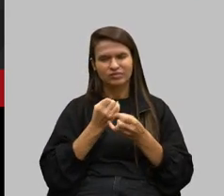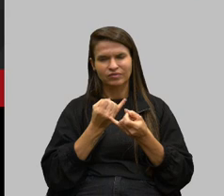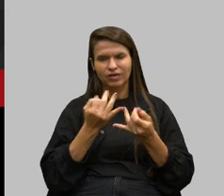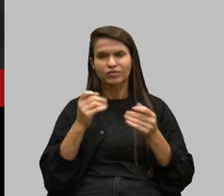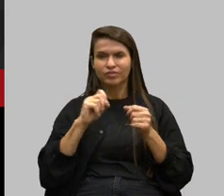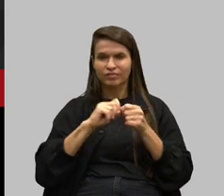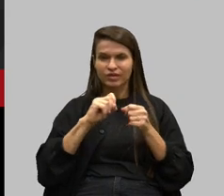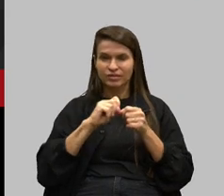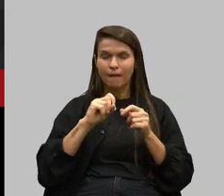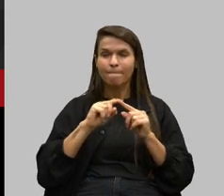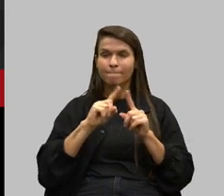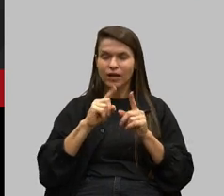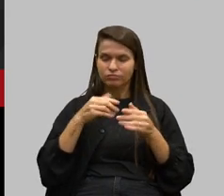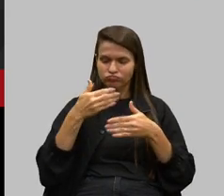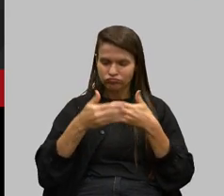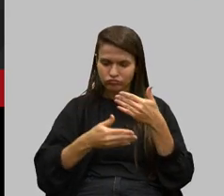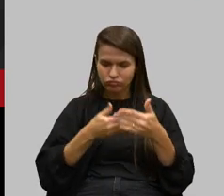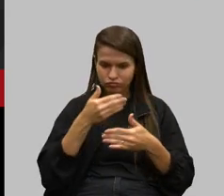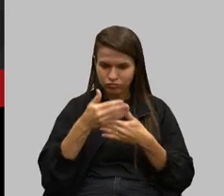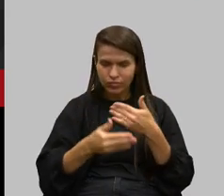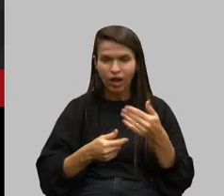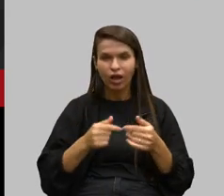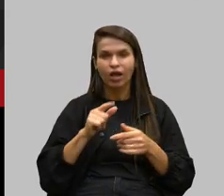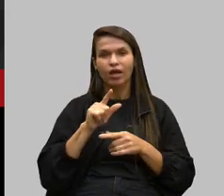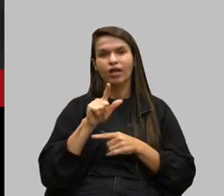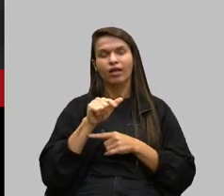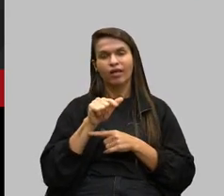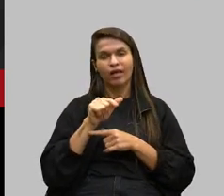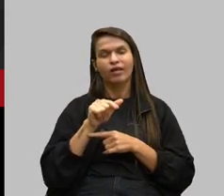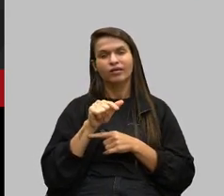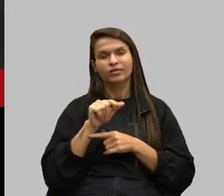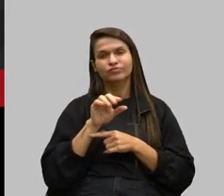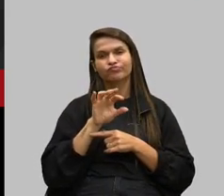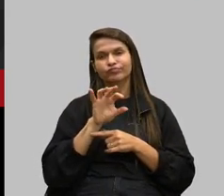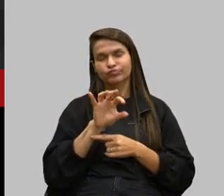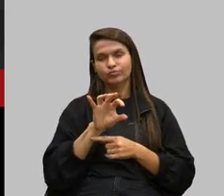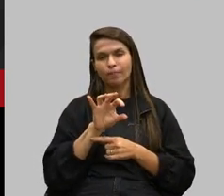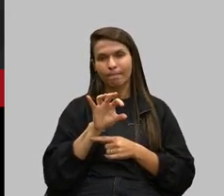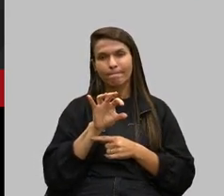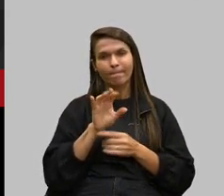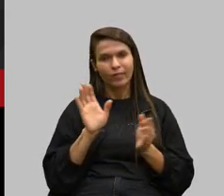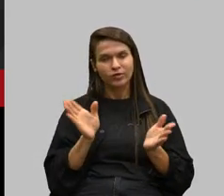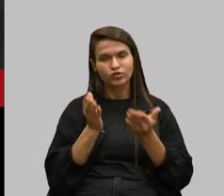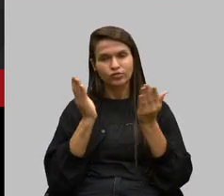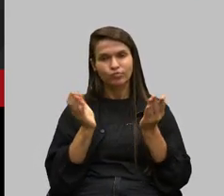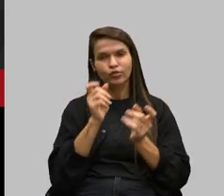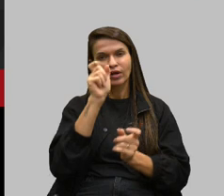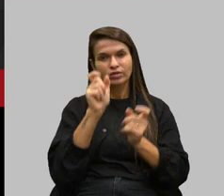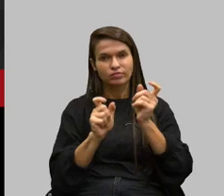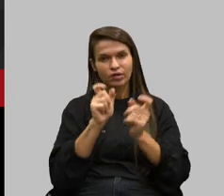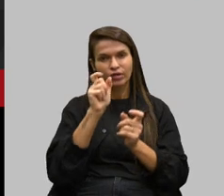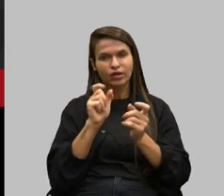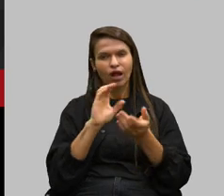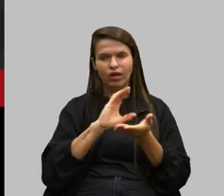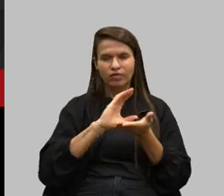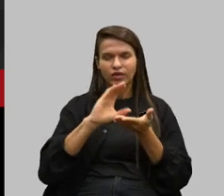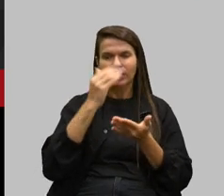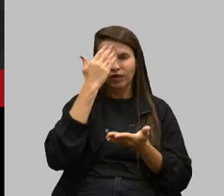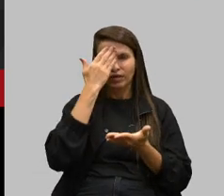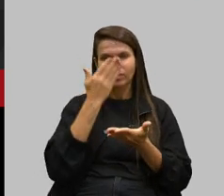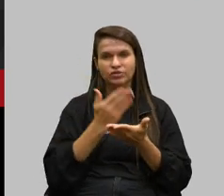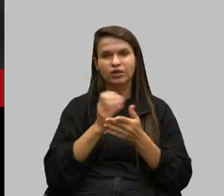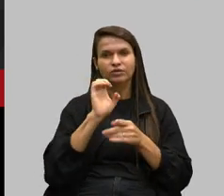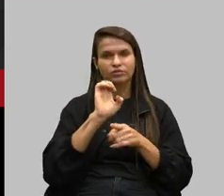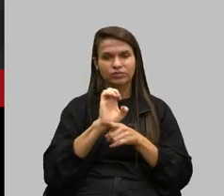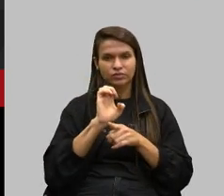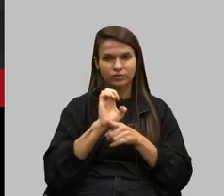fazer mas que ela tá avançando e que isso aí de certa maneira estimula as pessoas a investirem a acreditar no estado